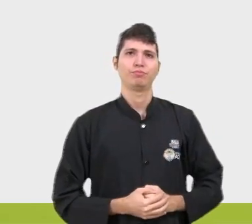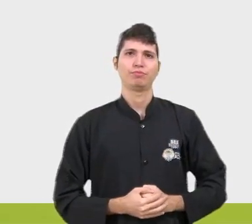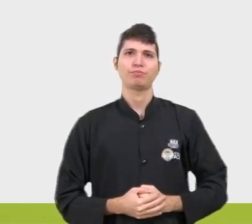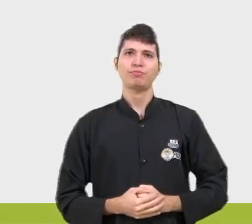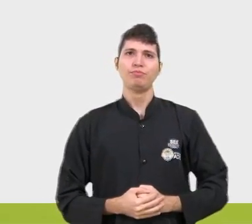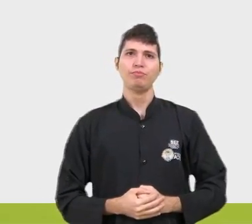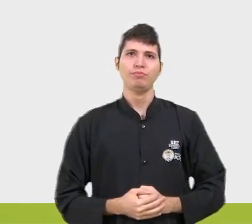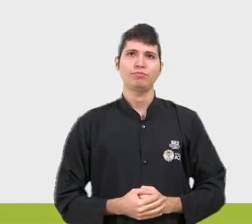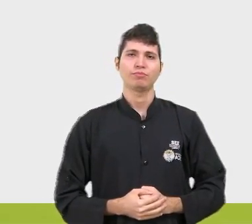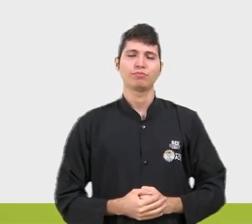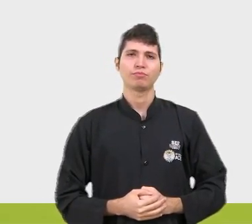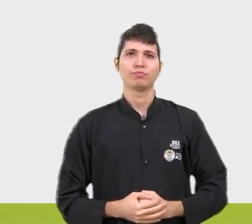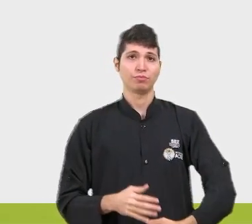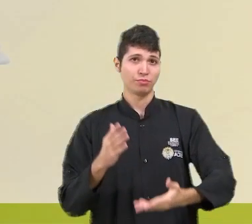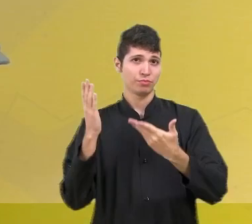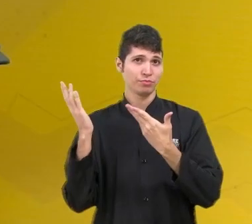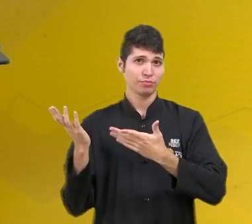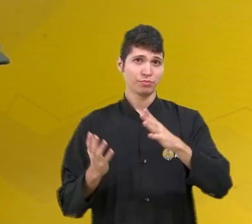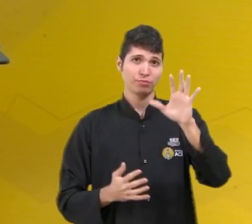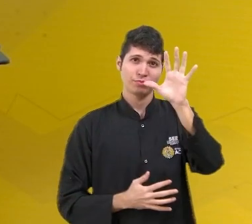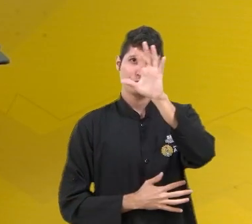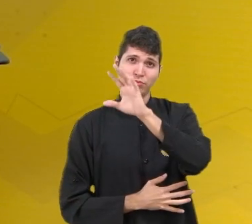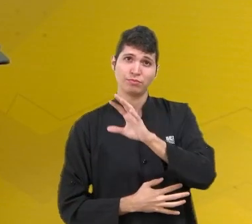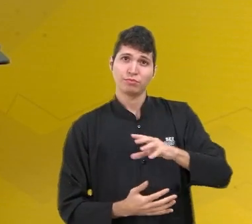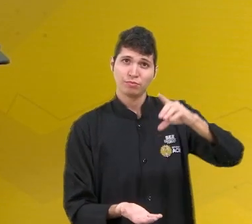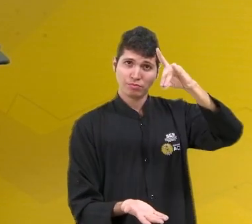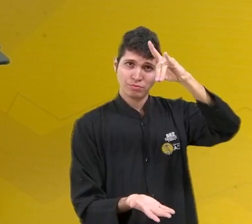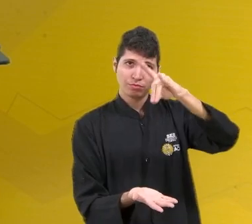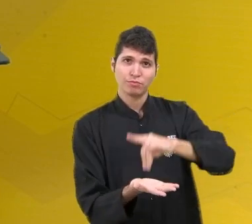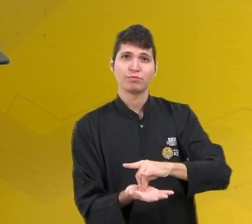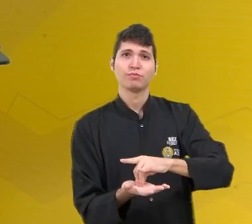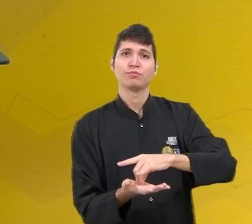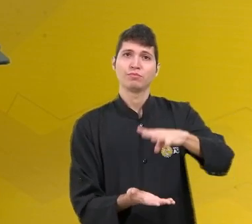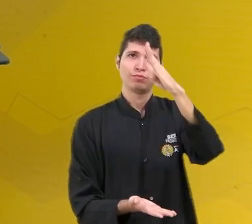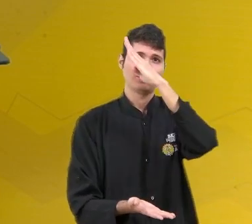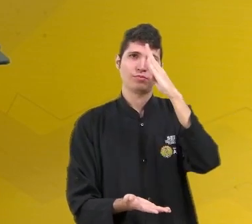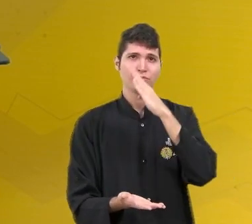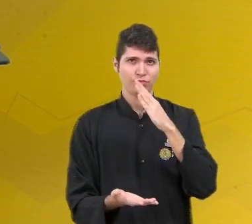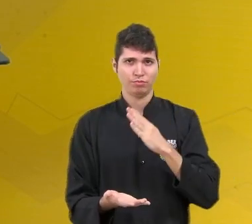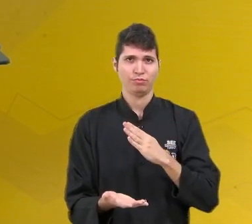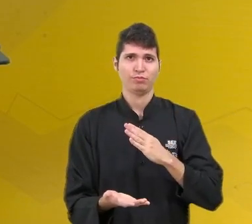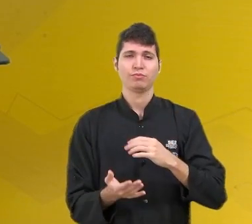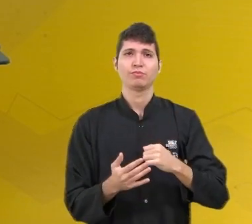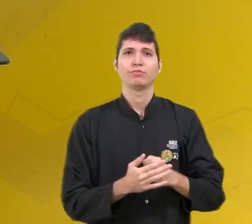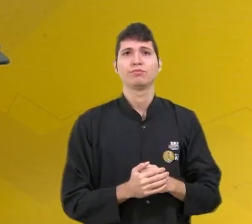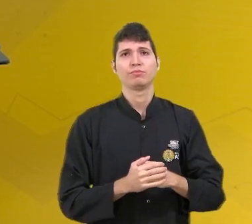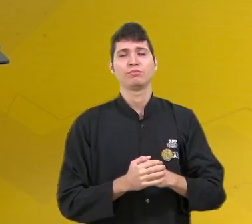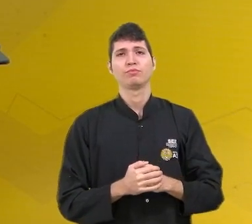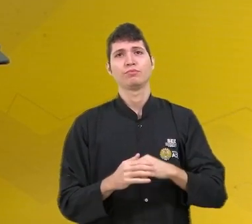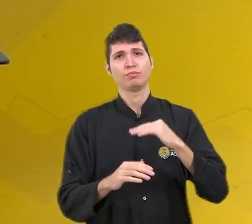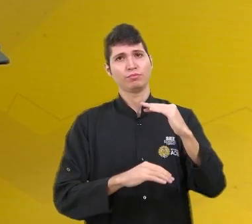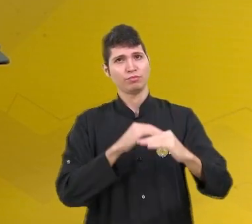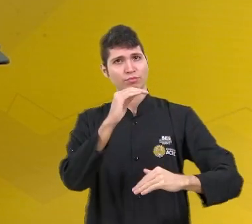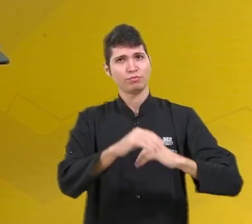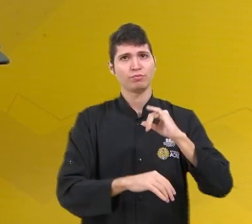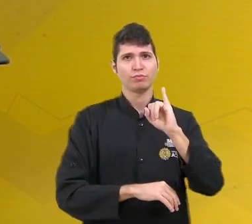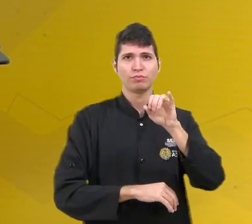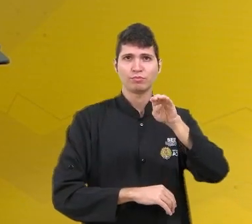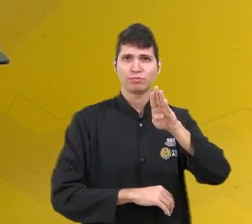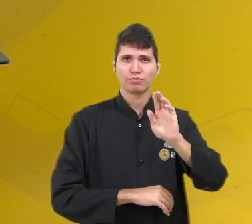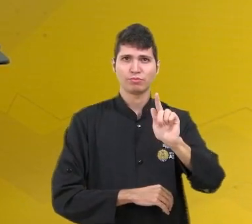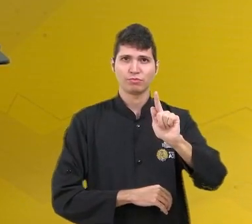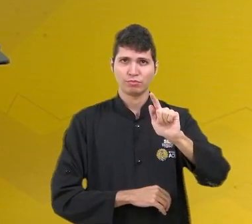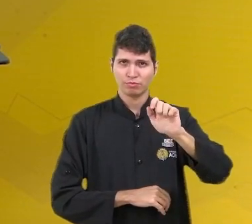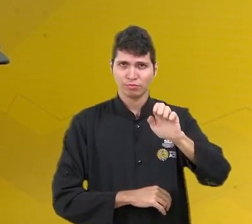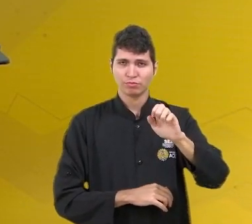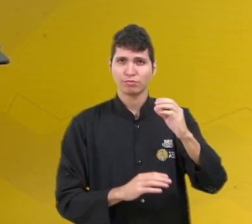nós temos a regionalização oficial do Brasil, desenvolvida pelo IBGE, tá?